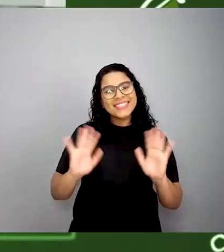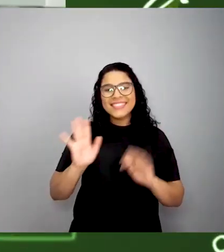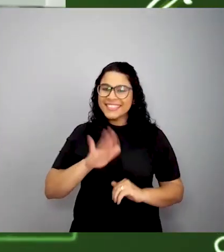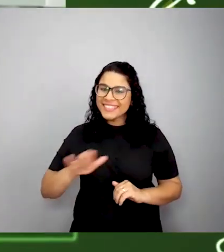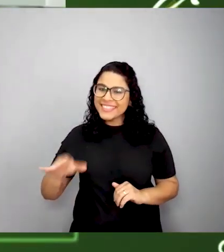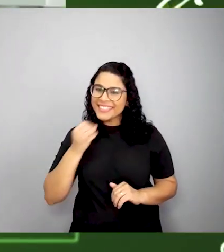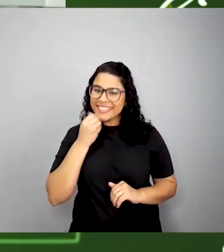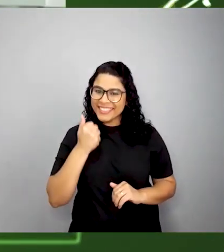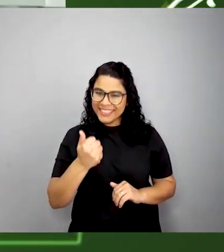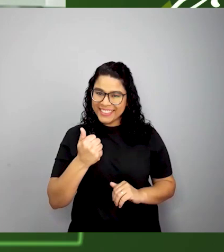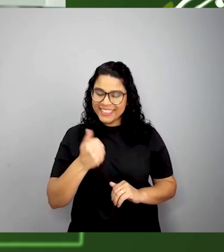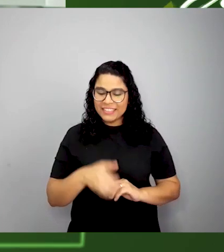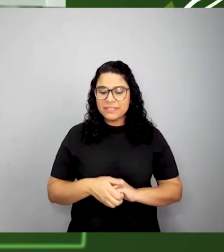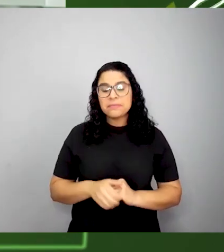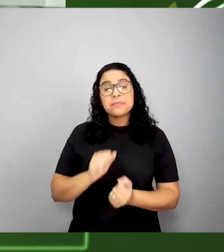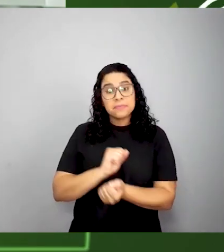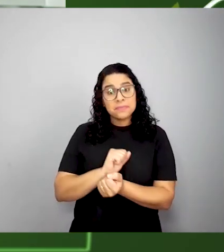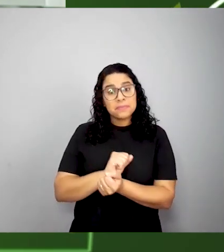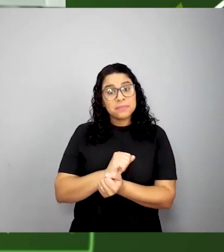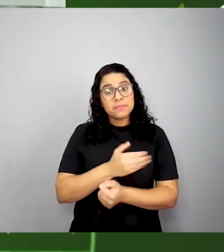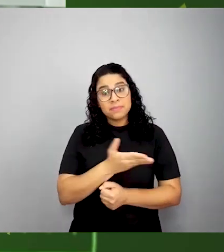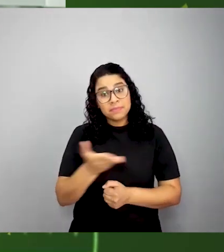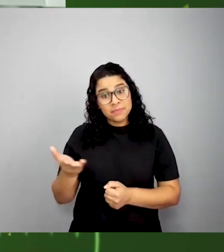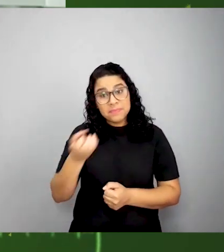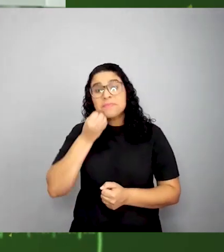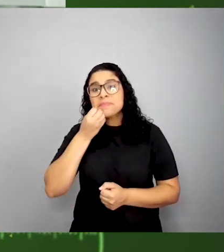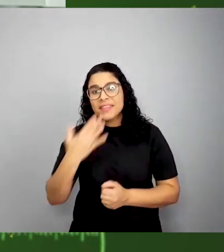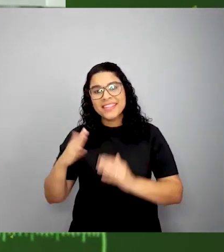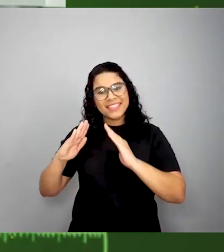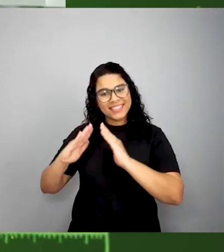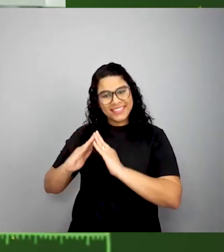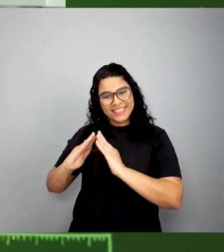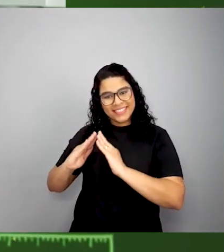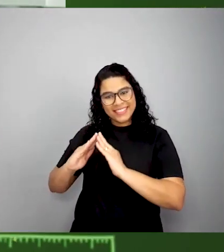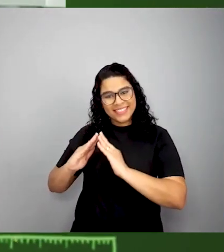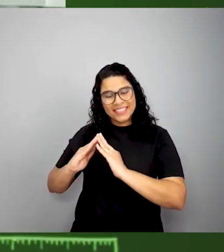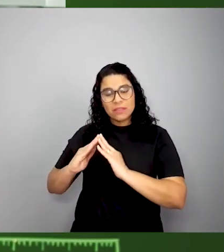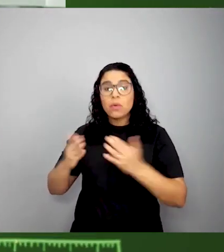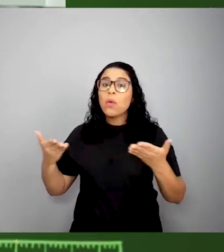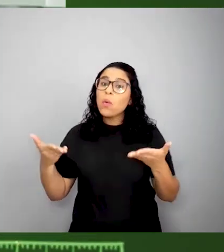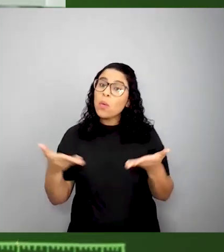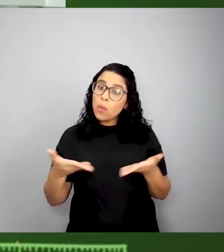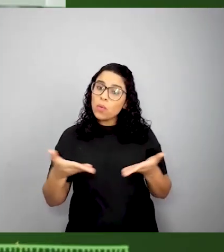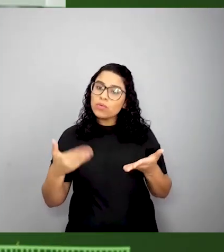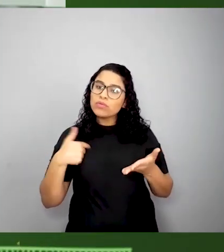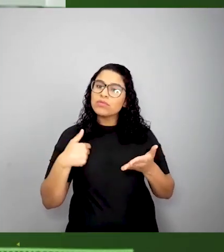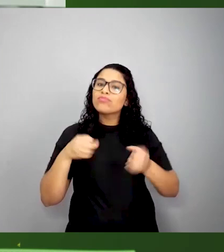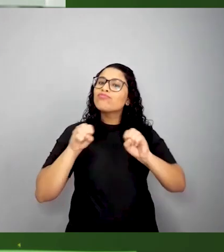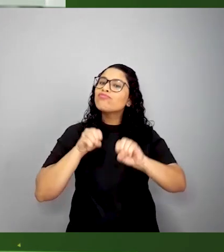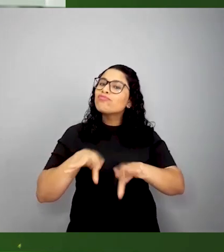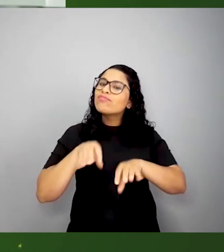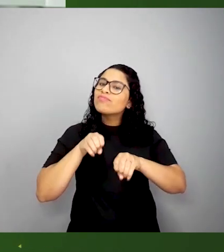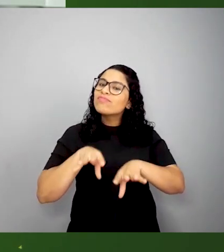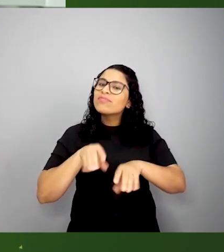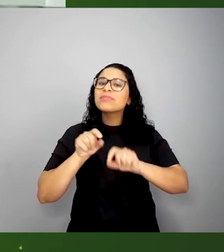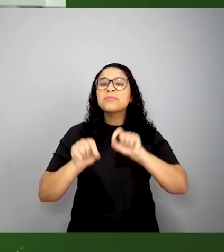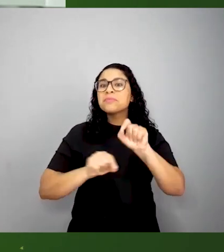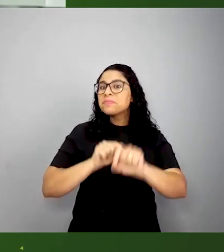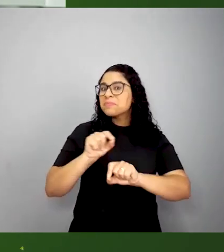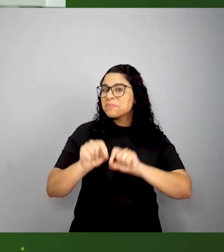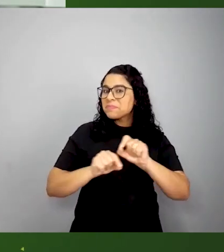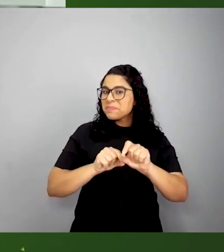Oi crianças, tudo bom? Espero que todos vocês estejam bem em casa. E hoje eu vim aqui ensinar vocês